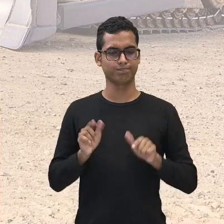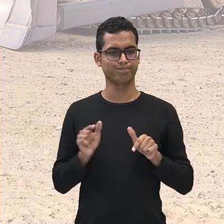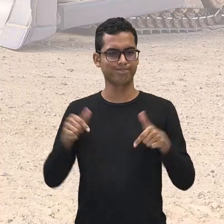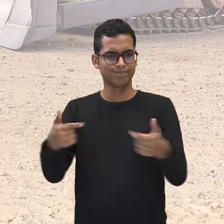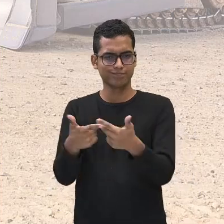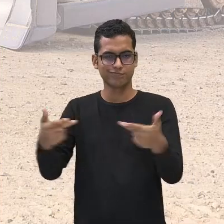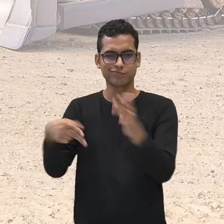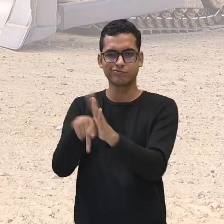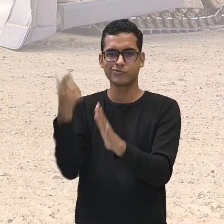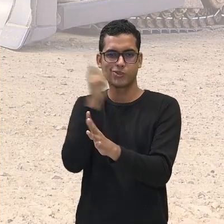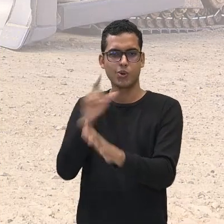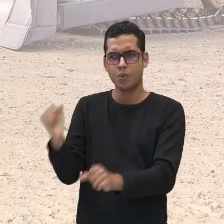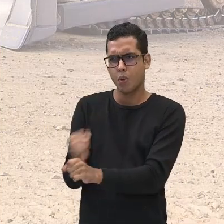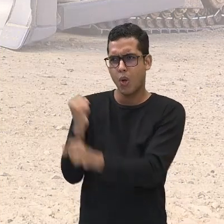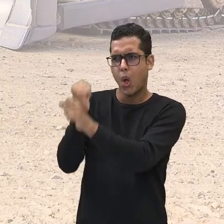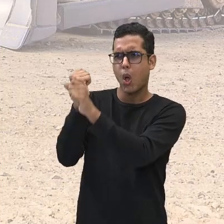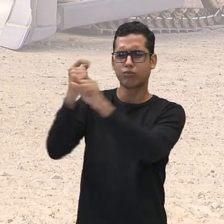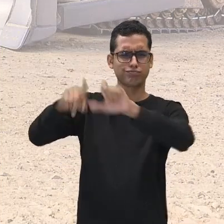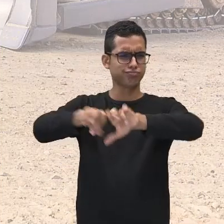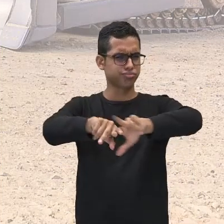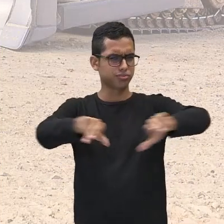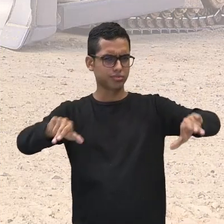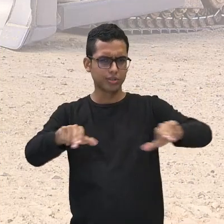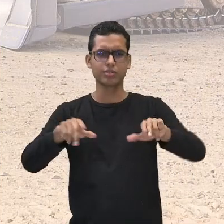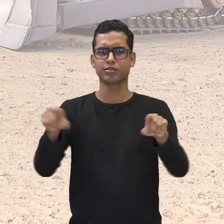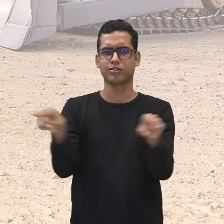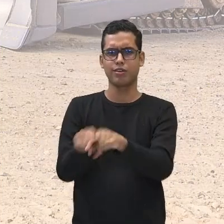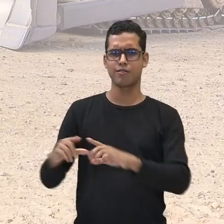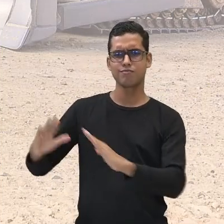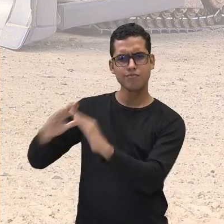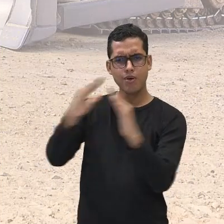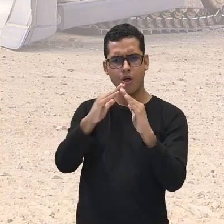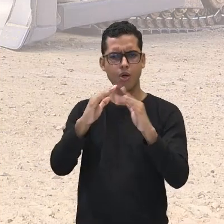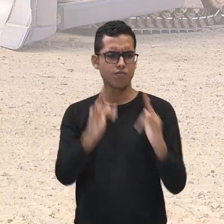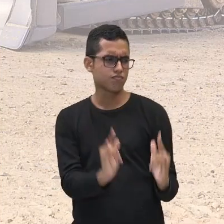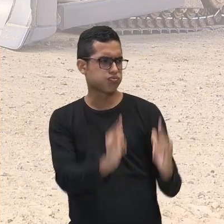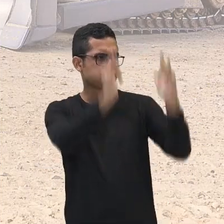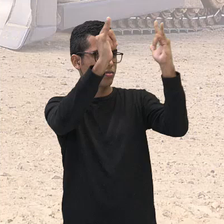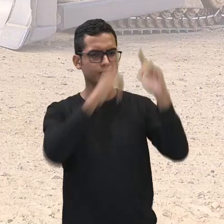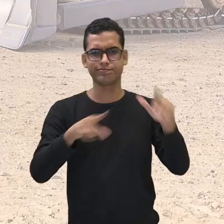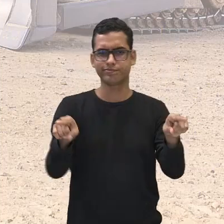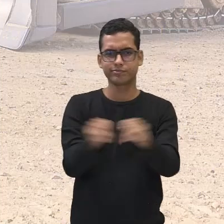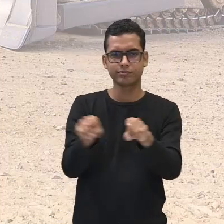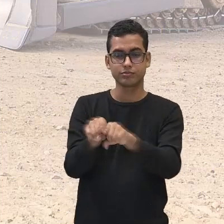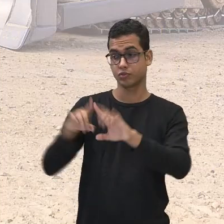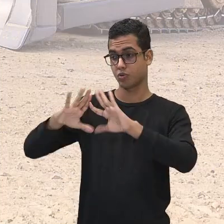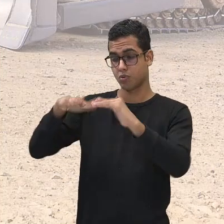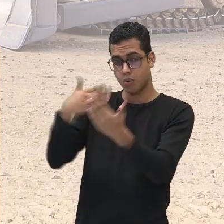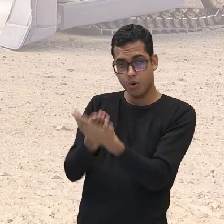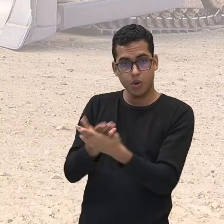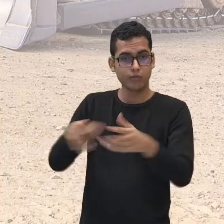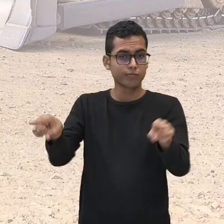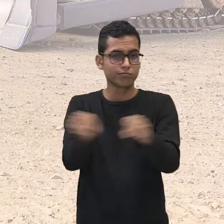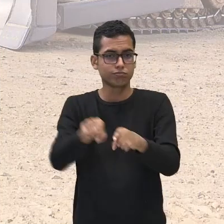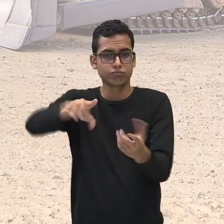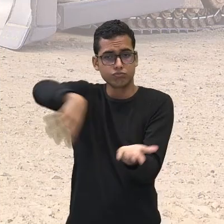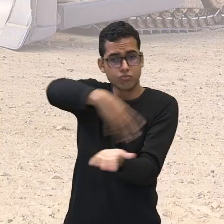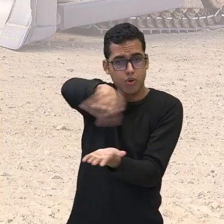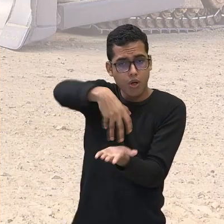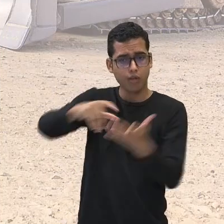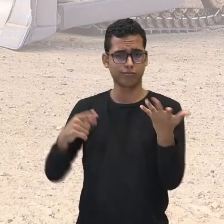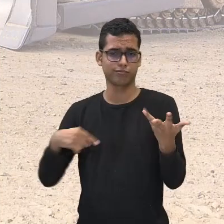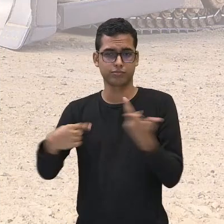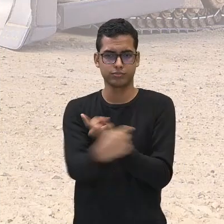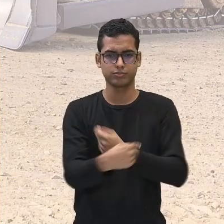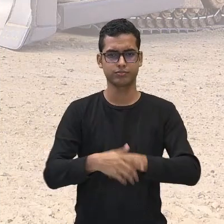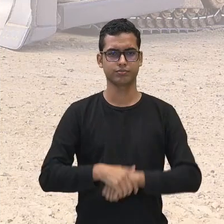construam, né? As pessoas que constroem casas, edifícios, escolas, praças e tudo mais.